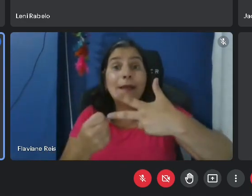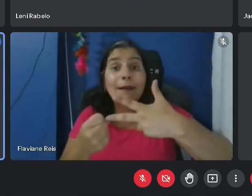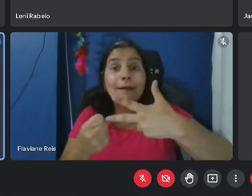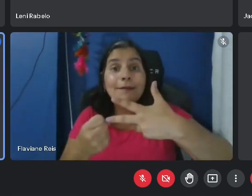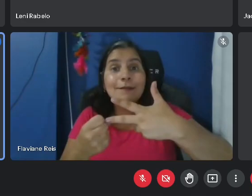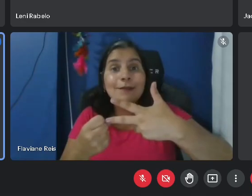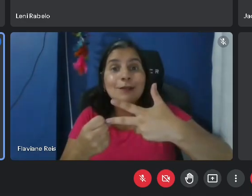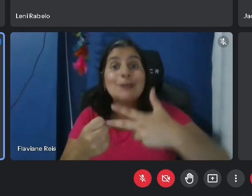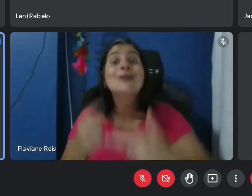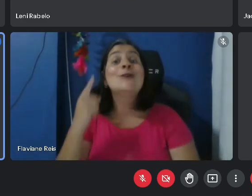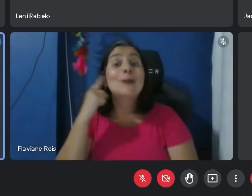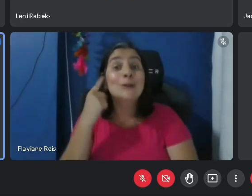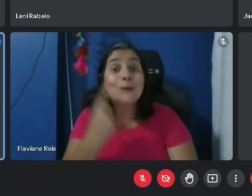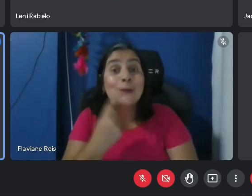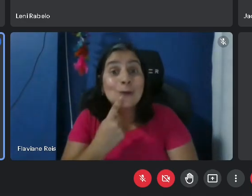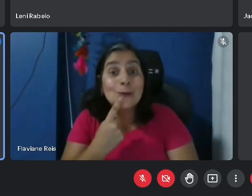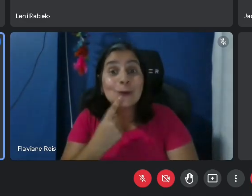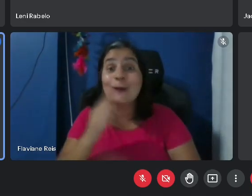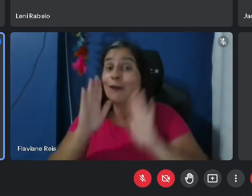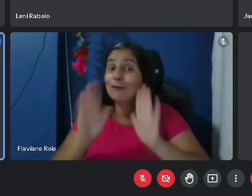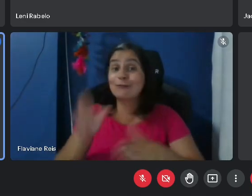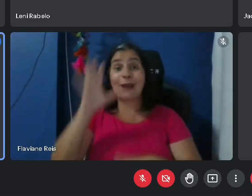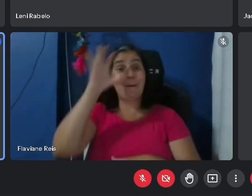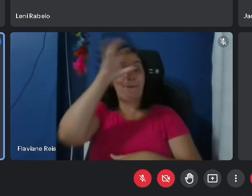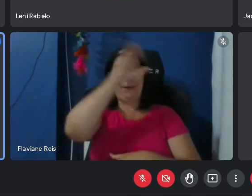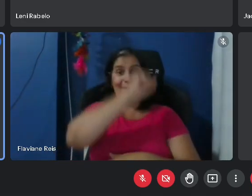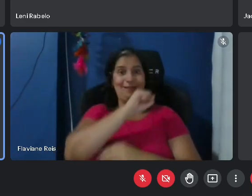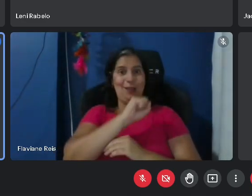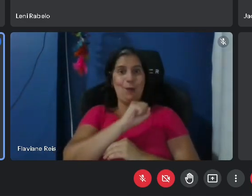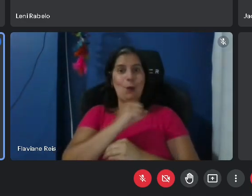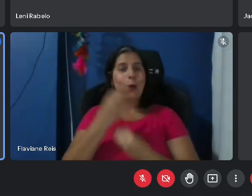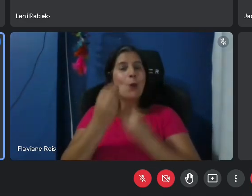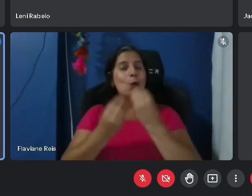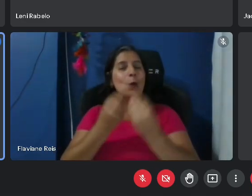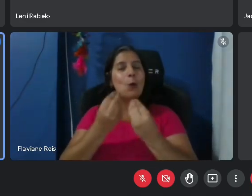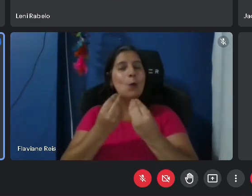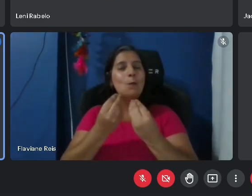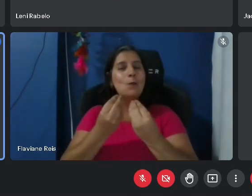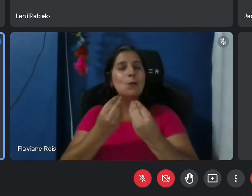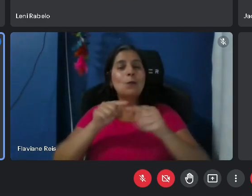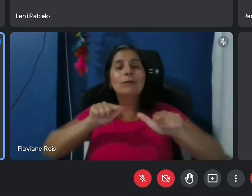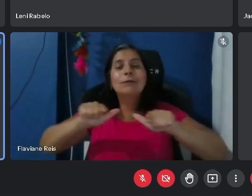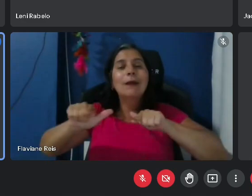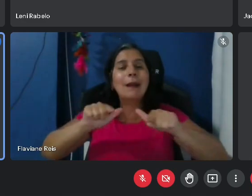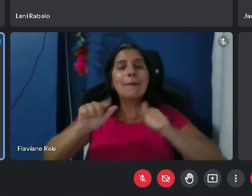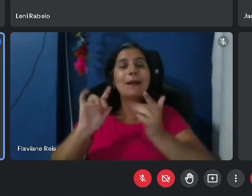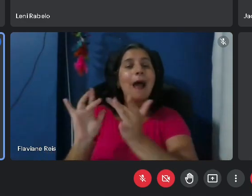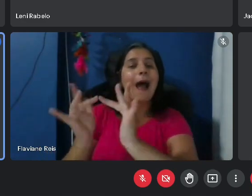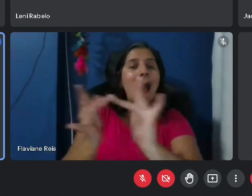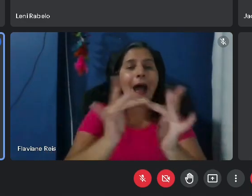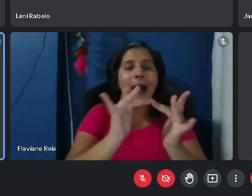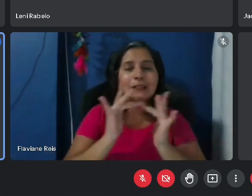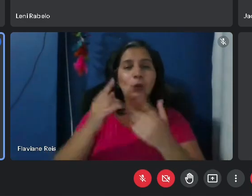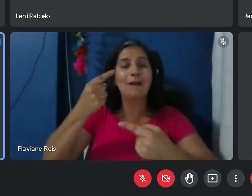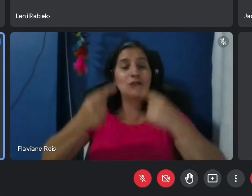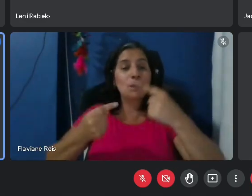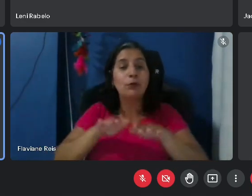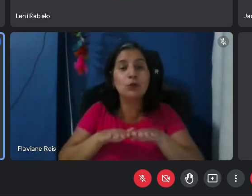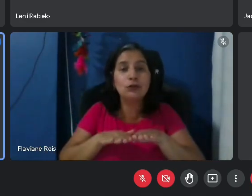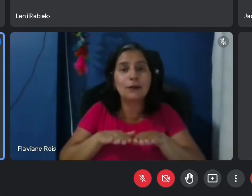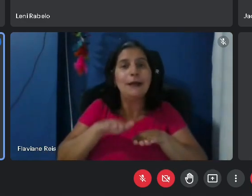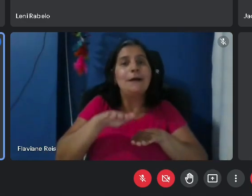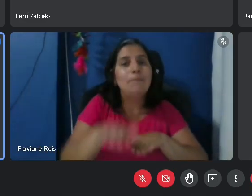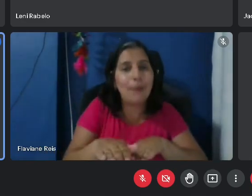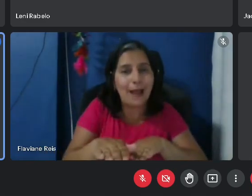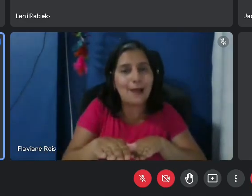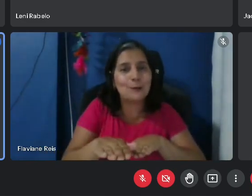Então, esses três poderes, o surdo ele já sabe como é o trabalho, como